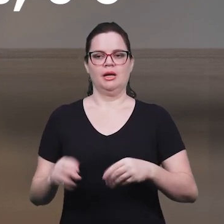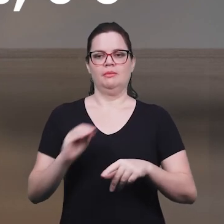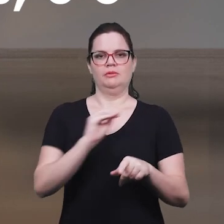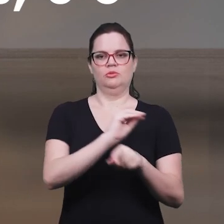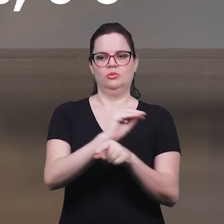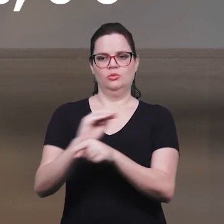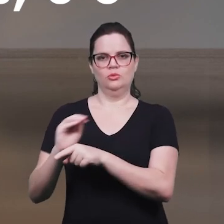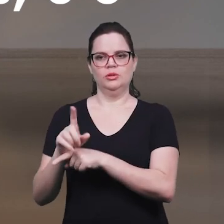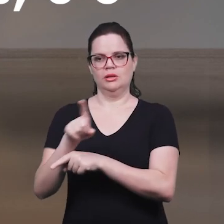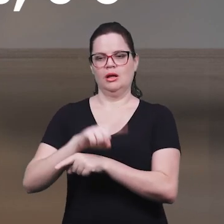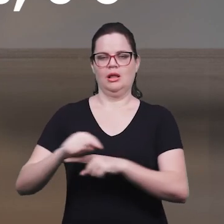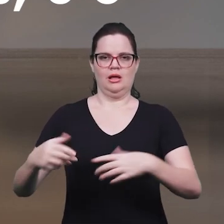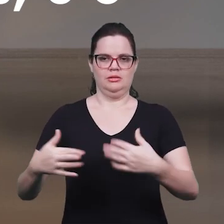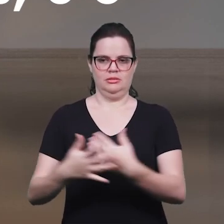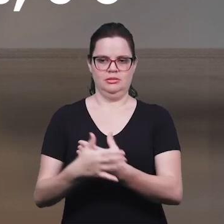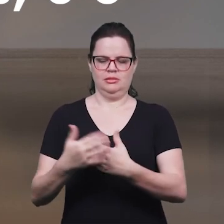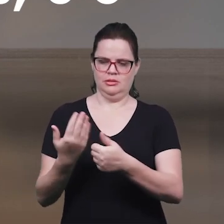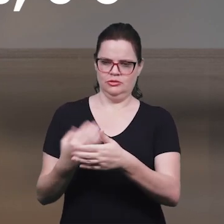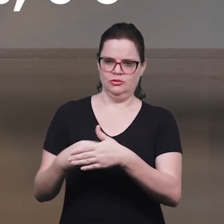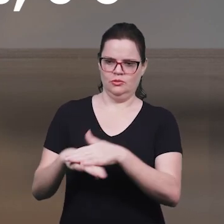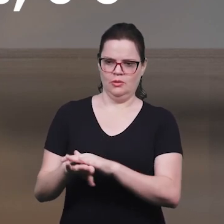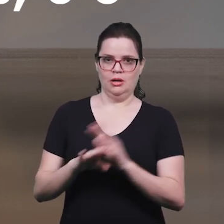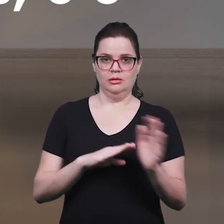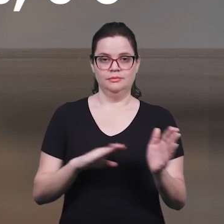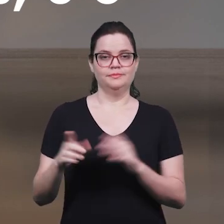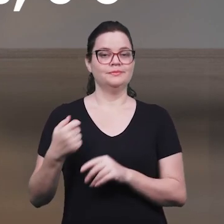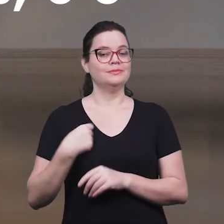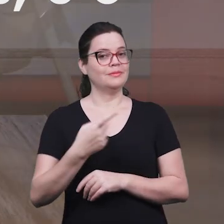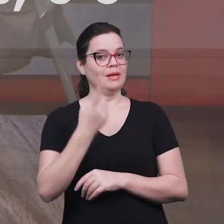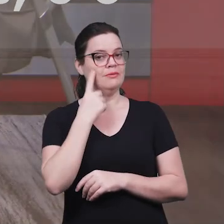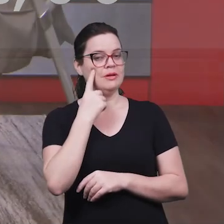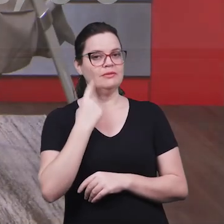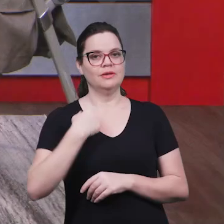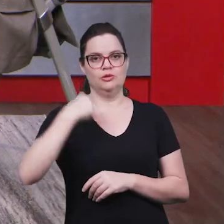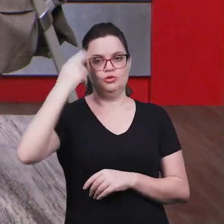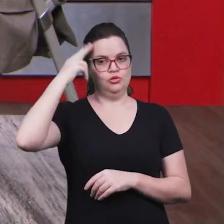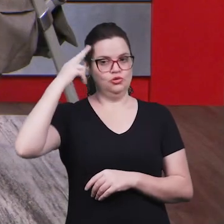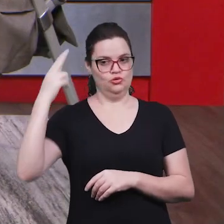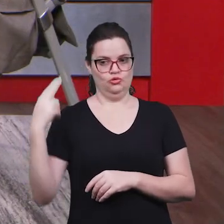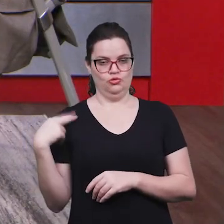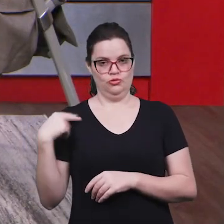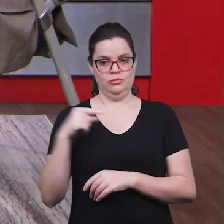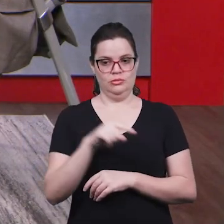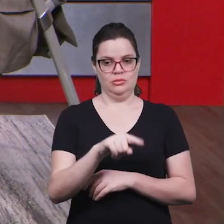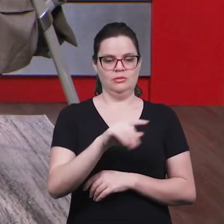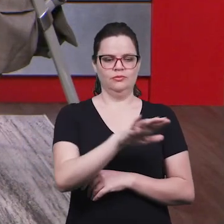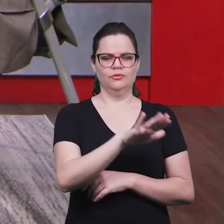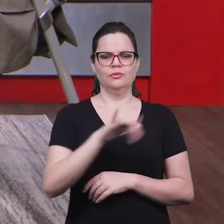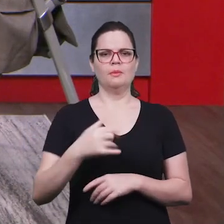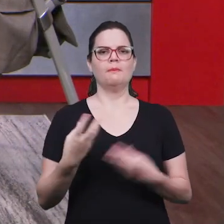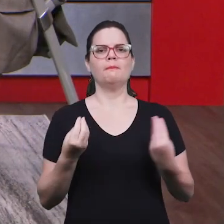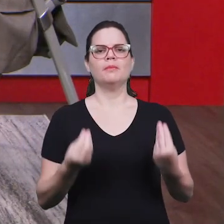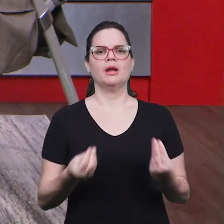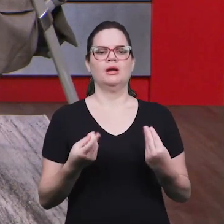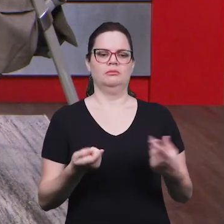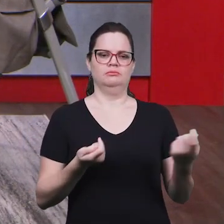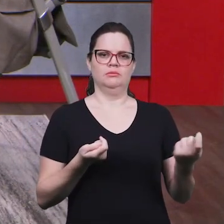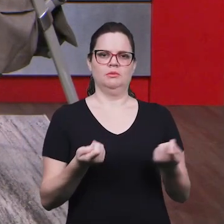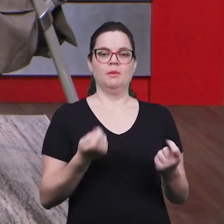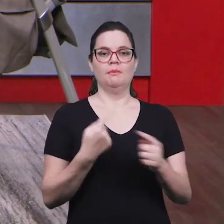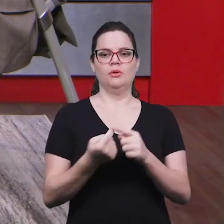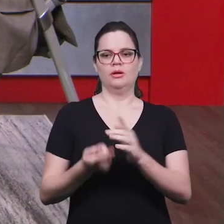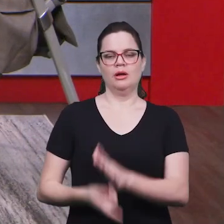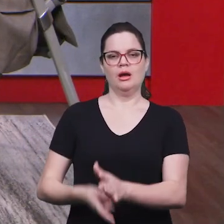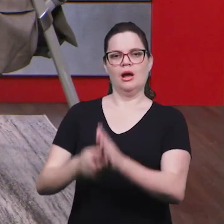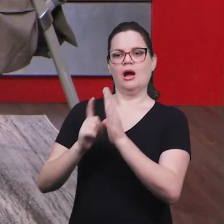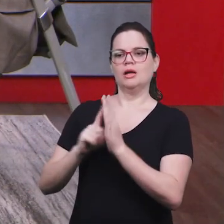e guardem. Tão interessante que José, filho de Jacó, aqui ele foi chamado para interpretar um sonho